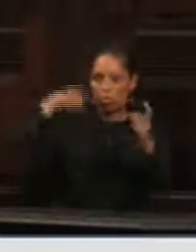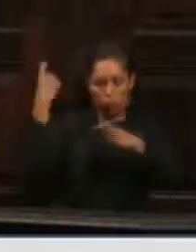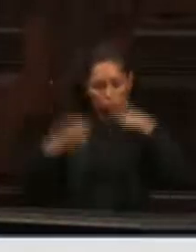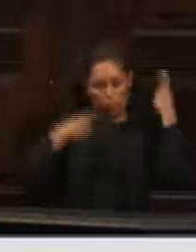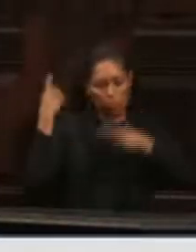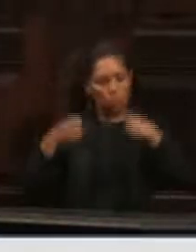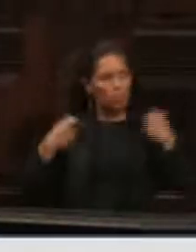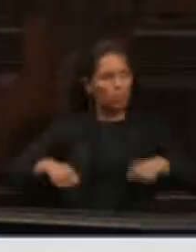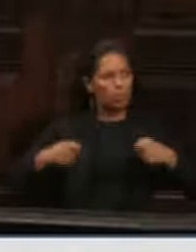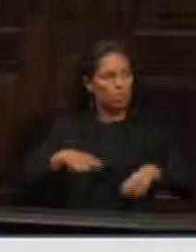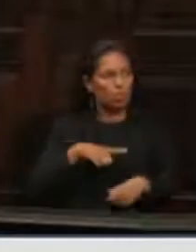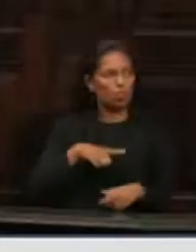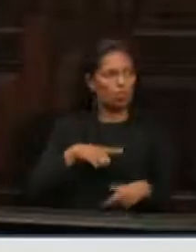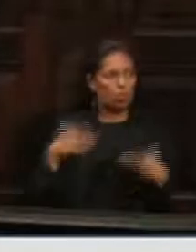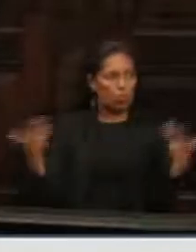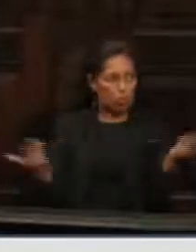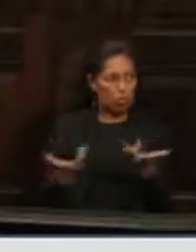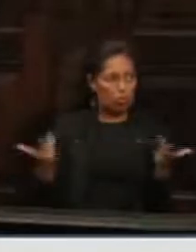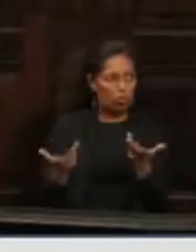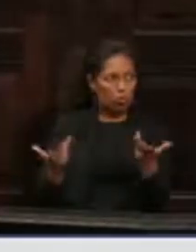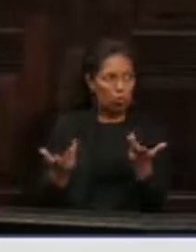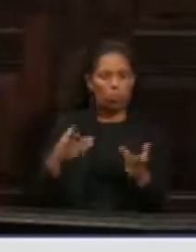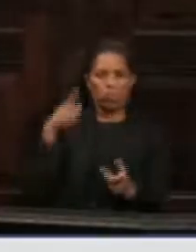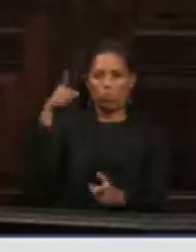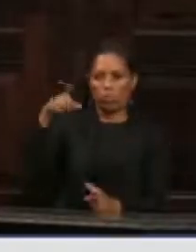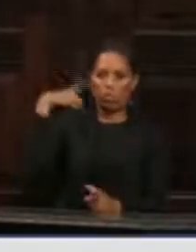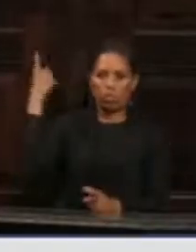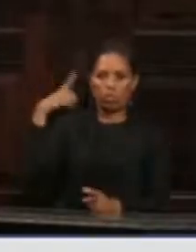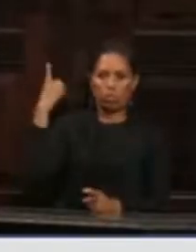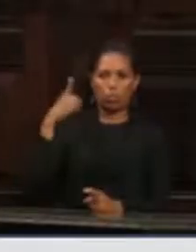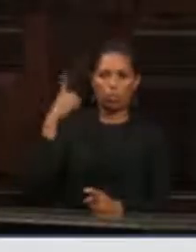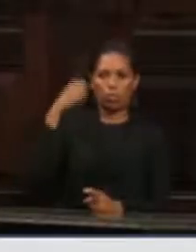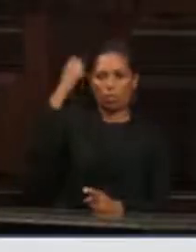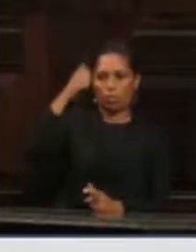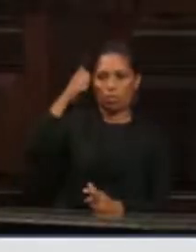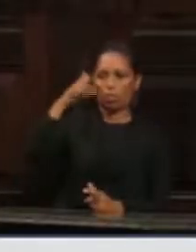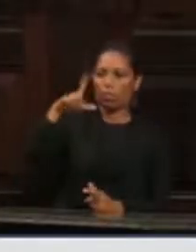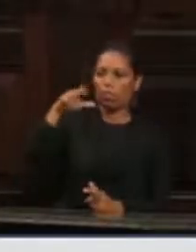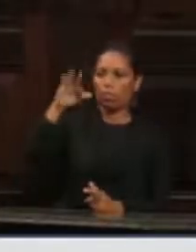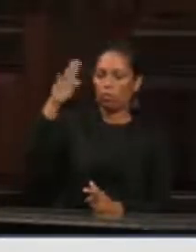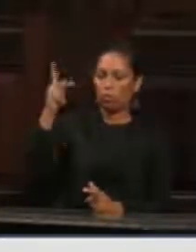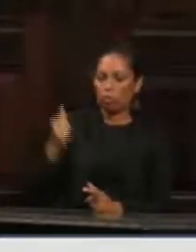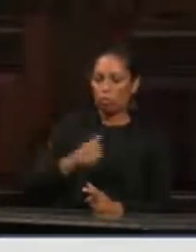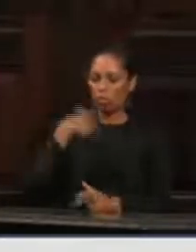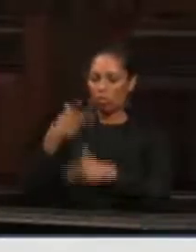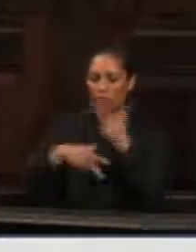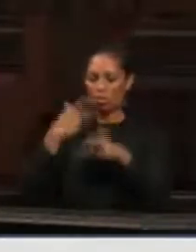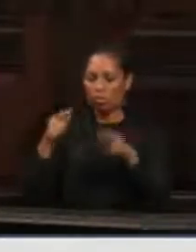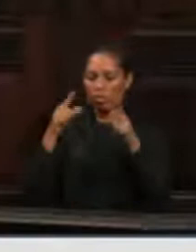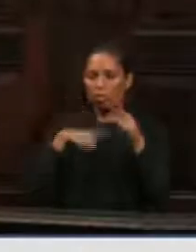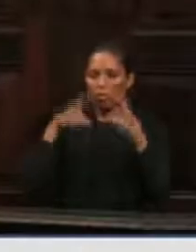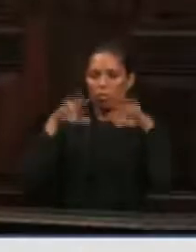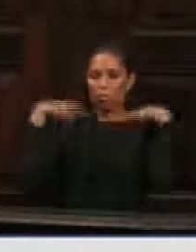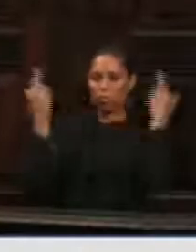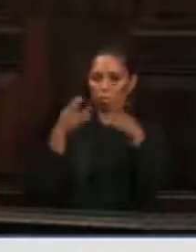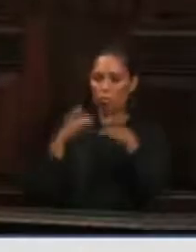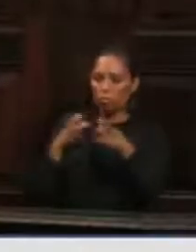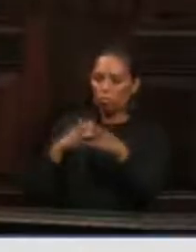disso, hoje, como foi falado pela deputada Lucinha, teve o Colégio de Líderes e foi discutido ideias a respeito disso, de como a gente